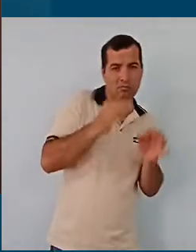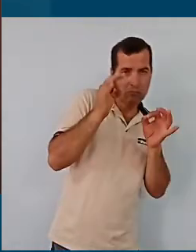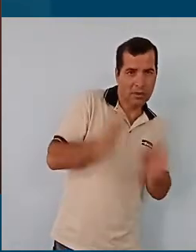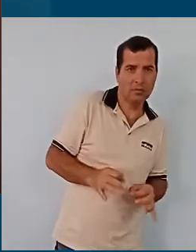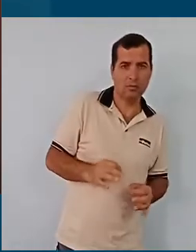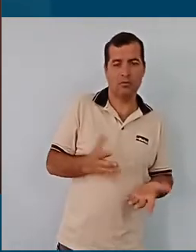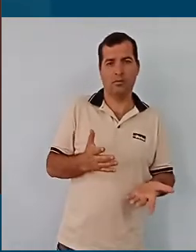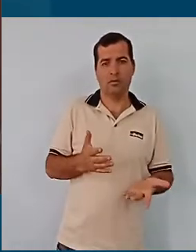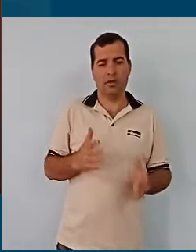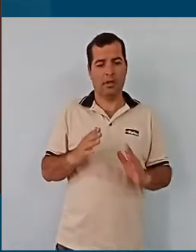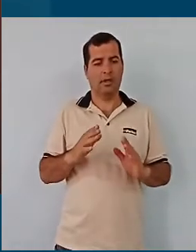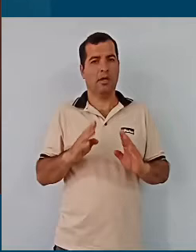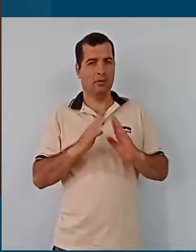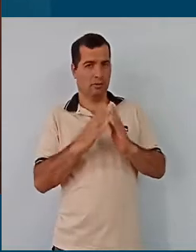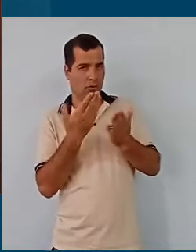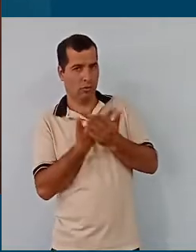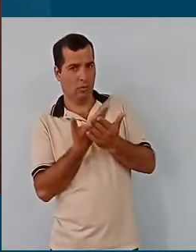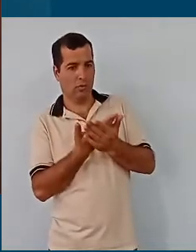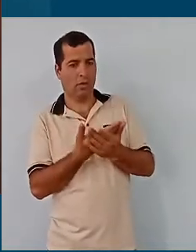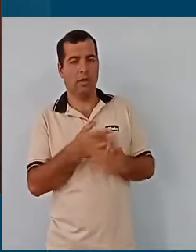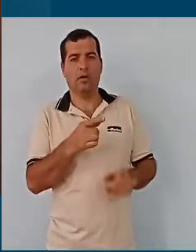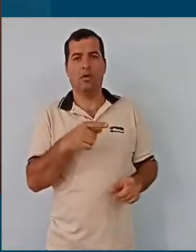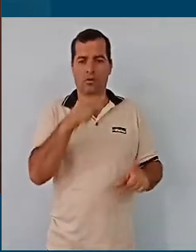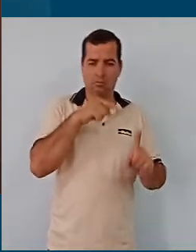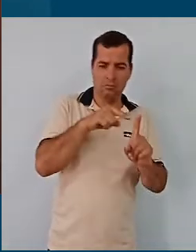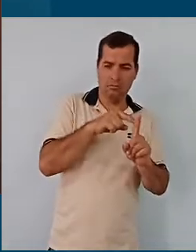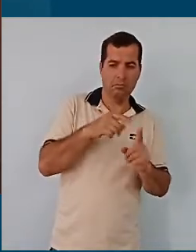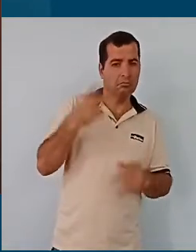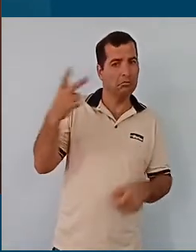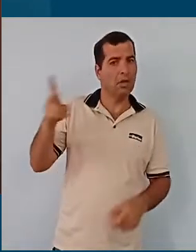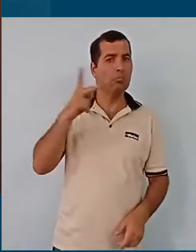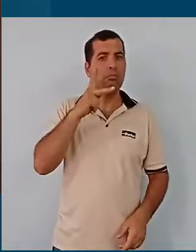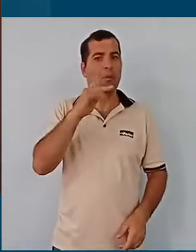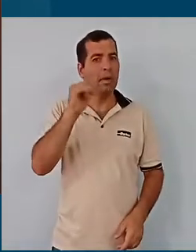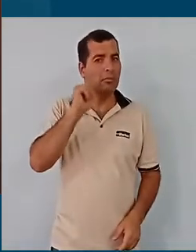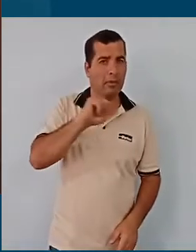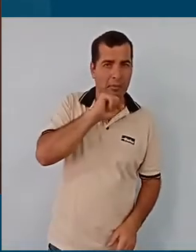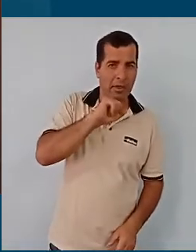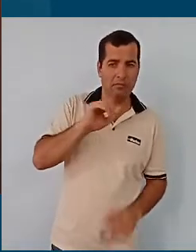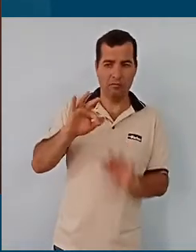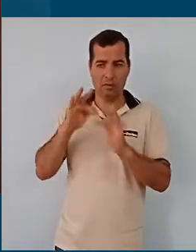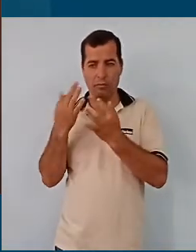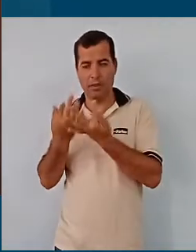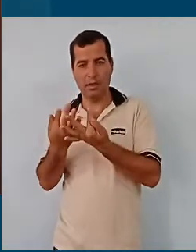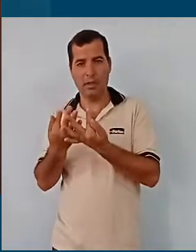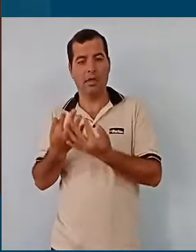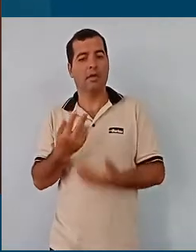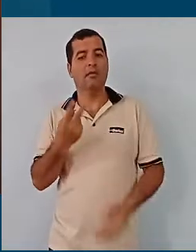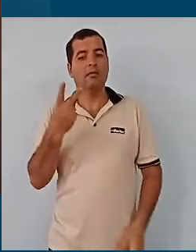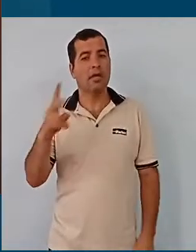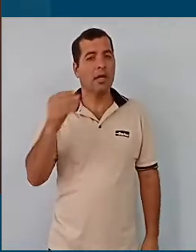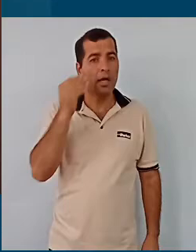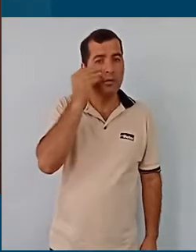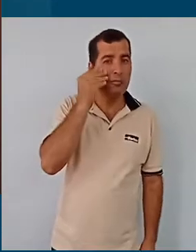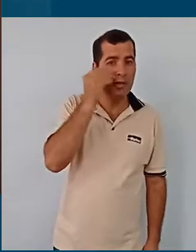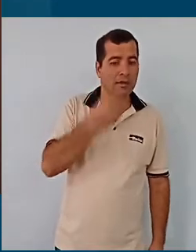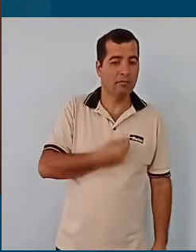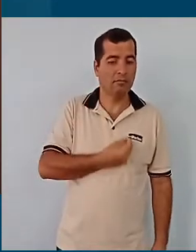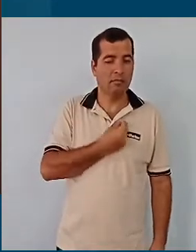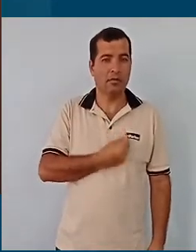mesmo que não seja a educação intencional do pai e da mãe, mas aquilo que a criança vai vivendo, as experiências que ela vai